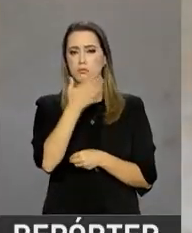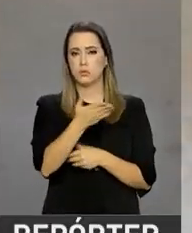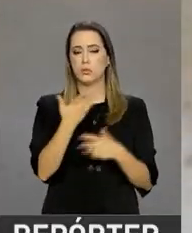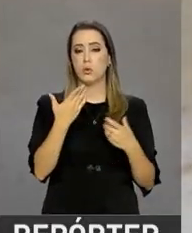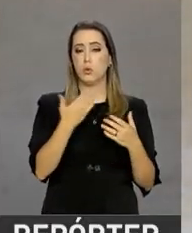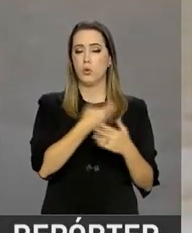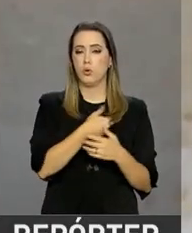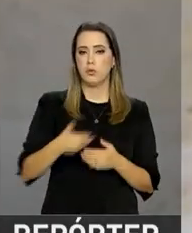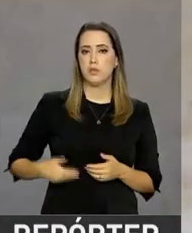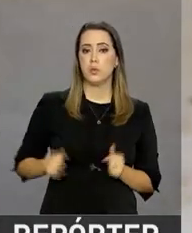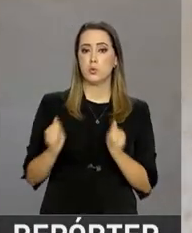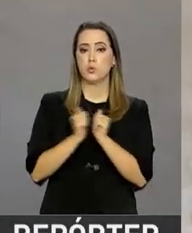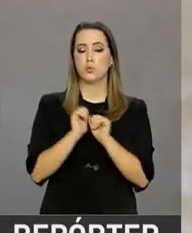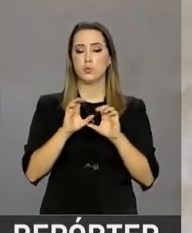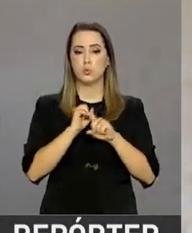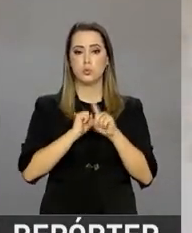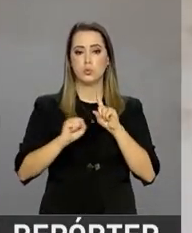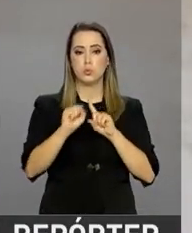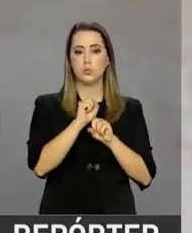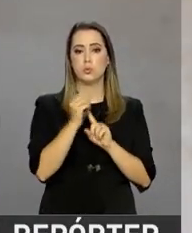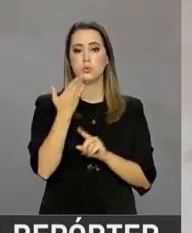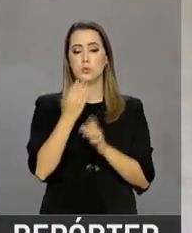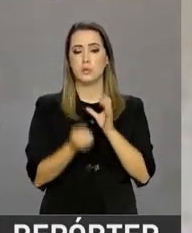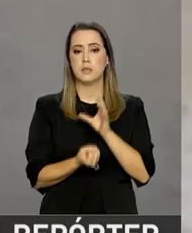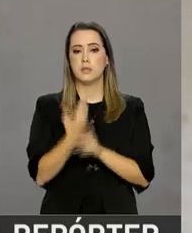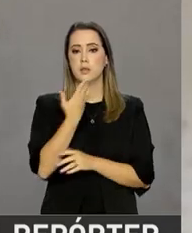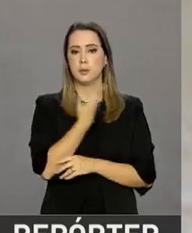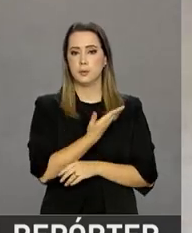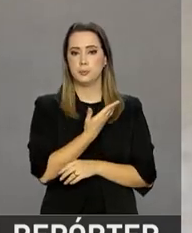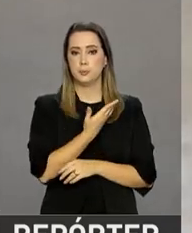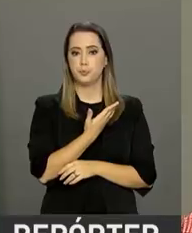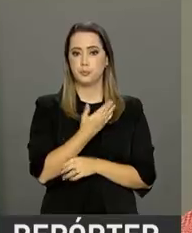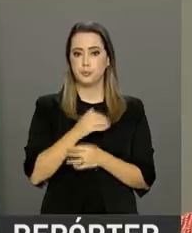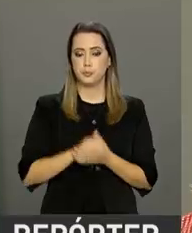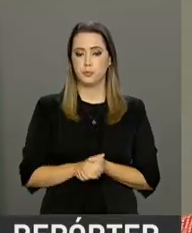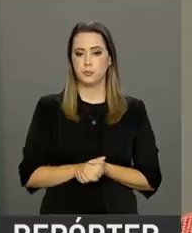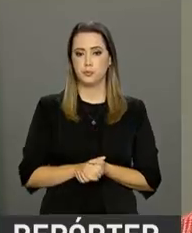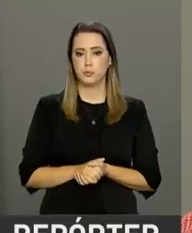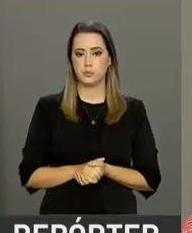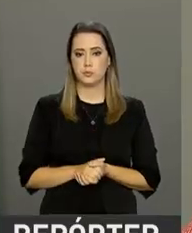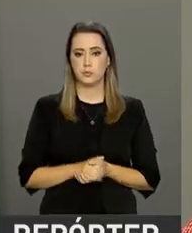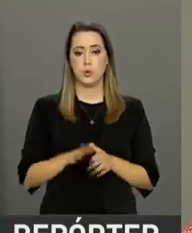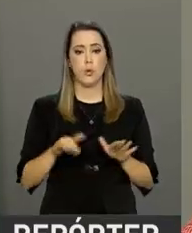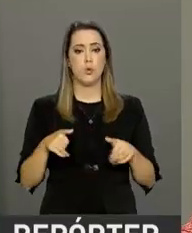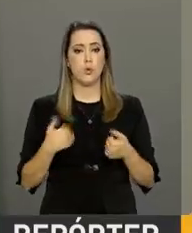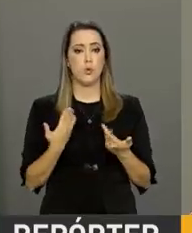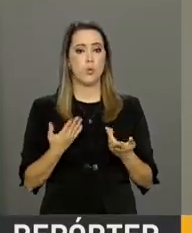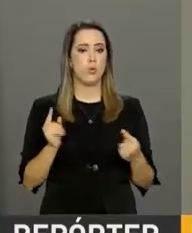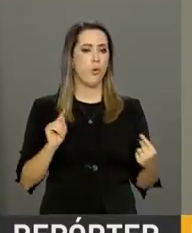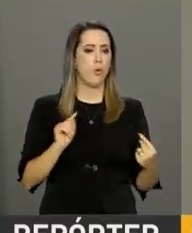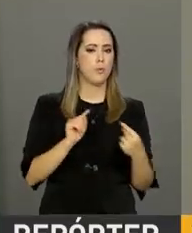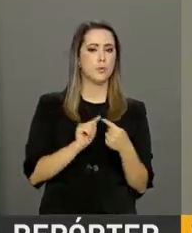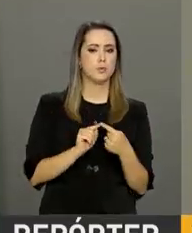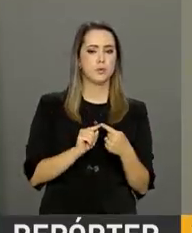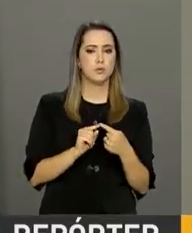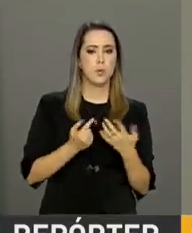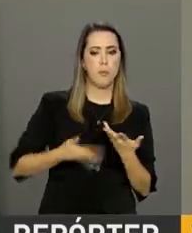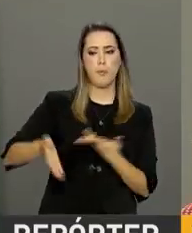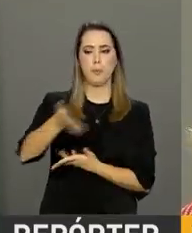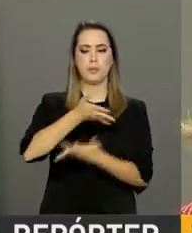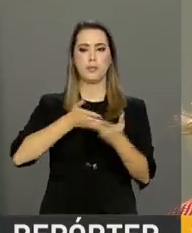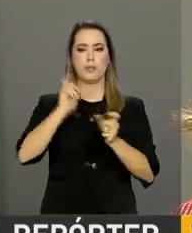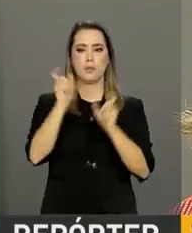local e a sociedade se uniram em criar o projeto Como Pode um Peixe Vivo. Qual é o nosso objetivo? Mobilizar